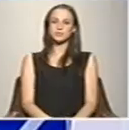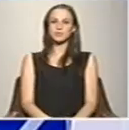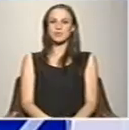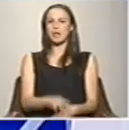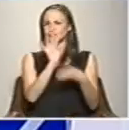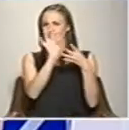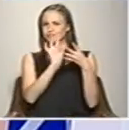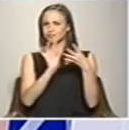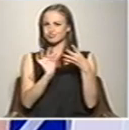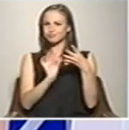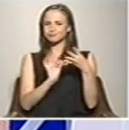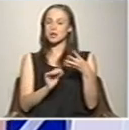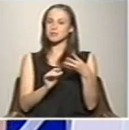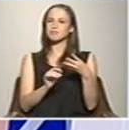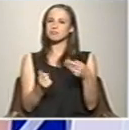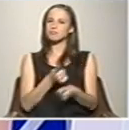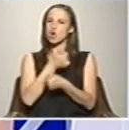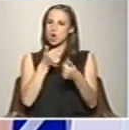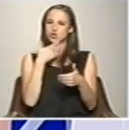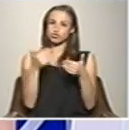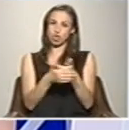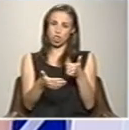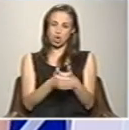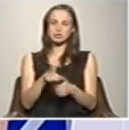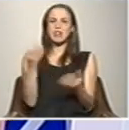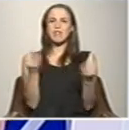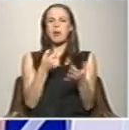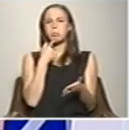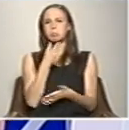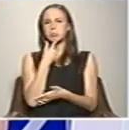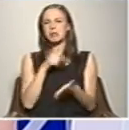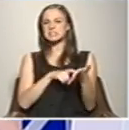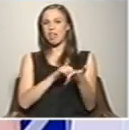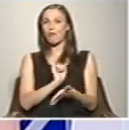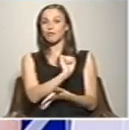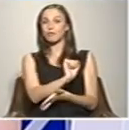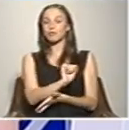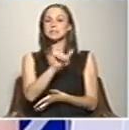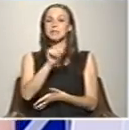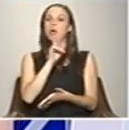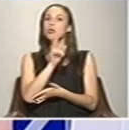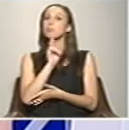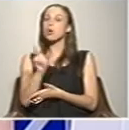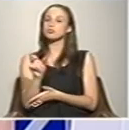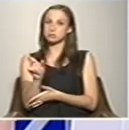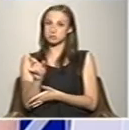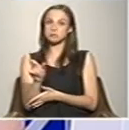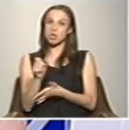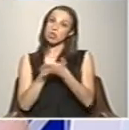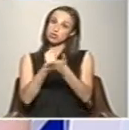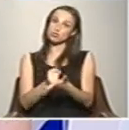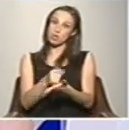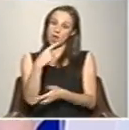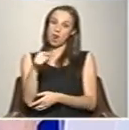esta população idosa e perceber exatamente quais são as necessidades delas e as várias respostas que é possível dar e